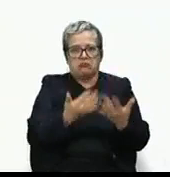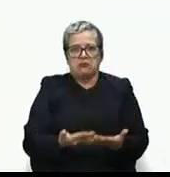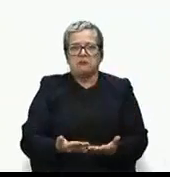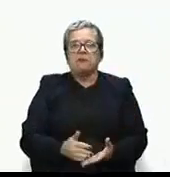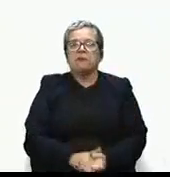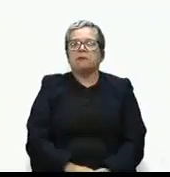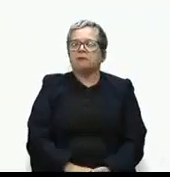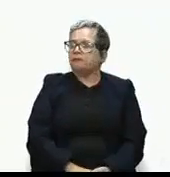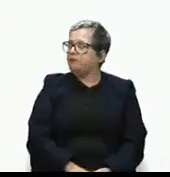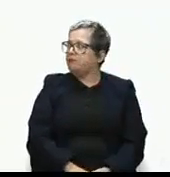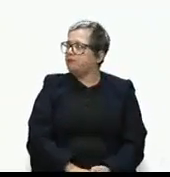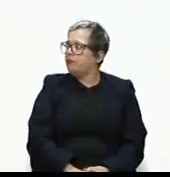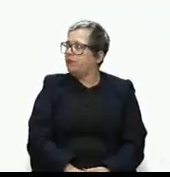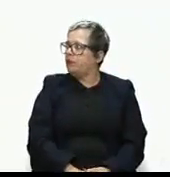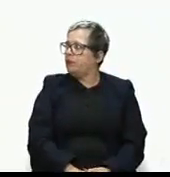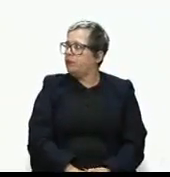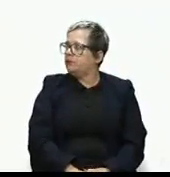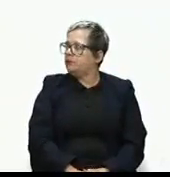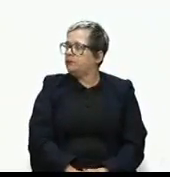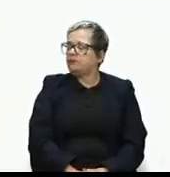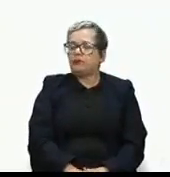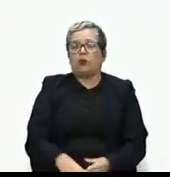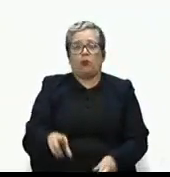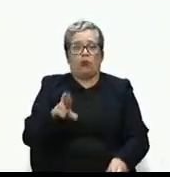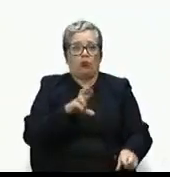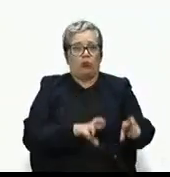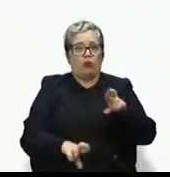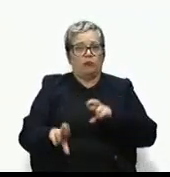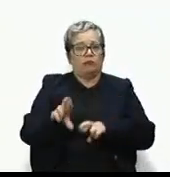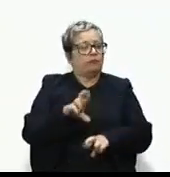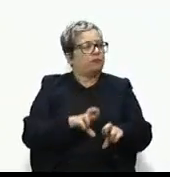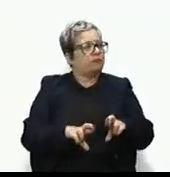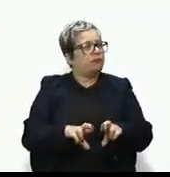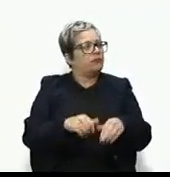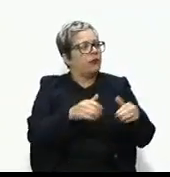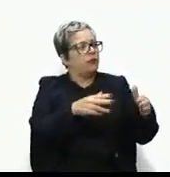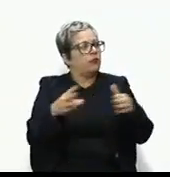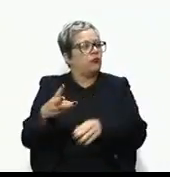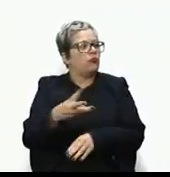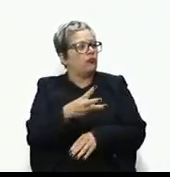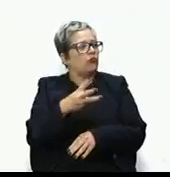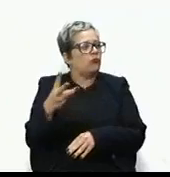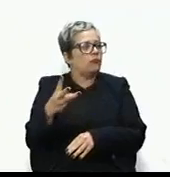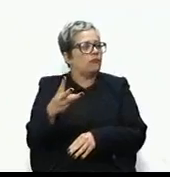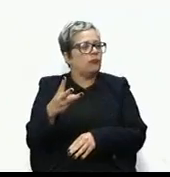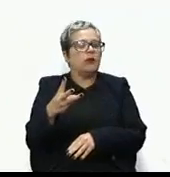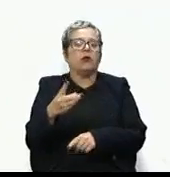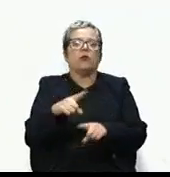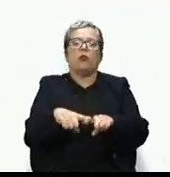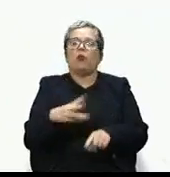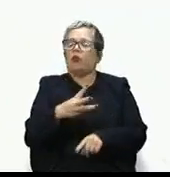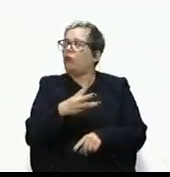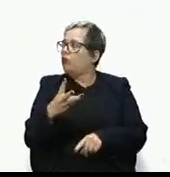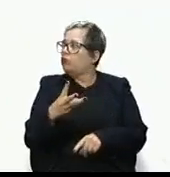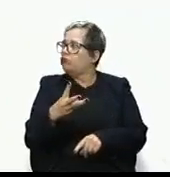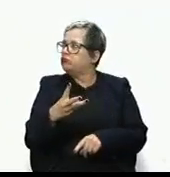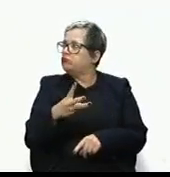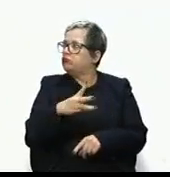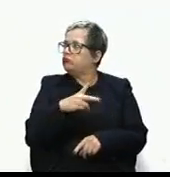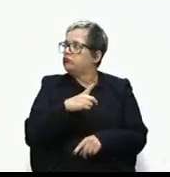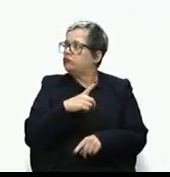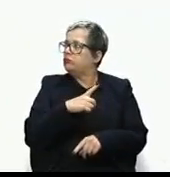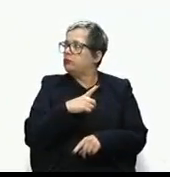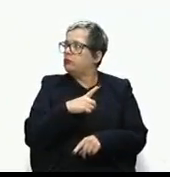0, 0, 0. Observe, ela é de ordem 3, ou seja, do tipo 3 por 3. Nós vamos ter